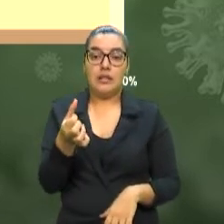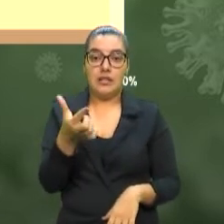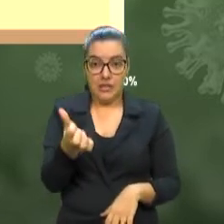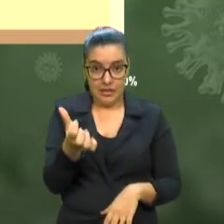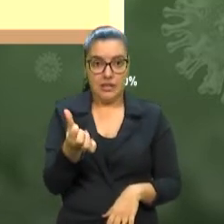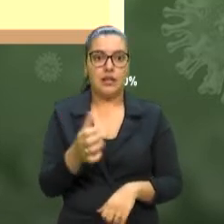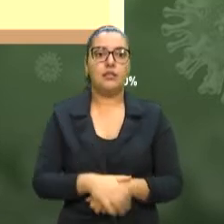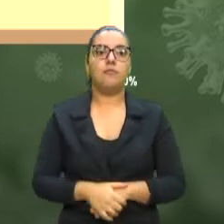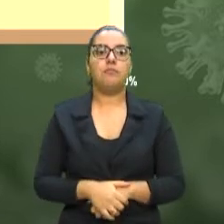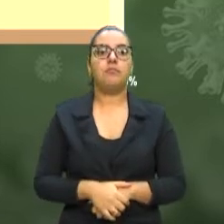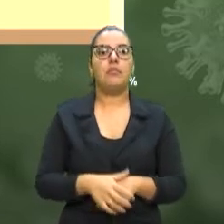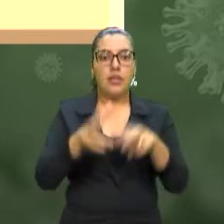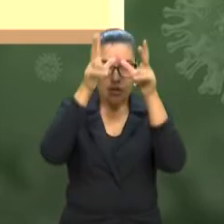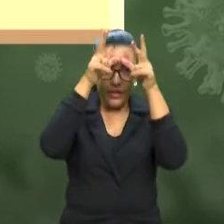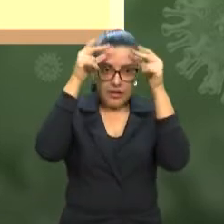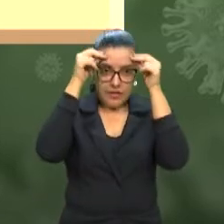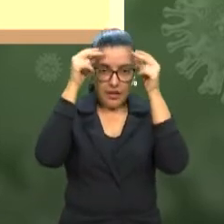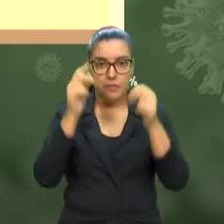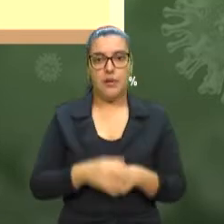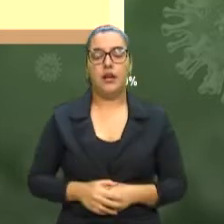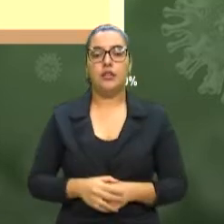75,16%. Nas enfermarias,